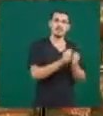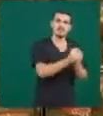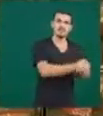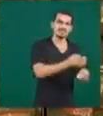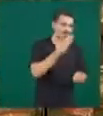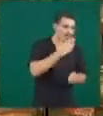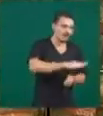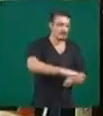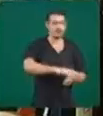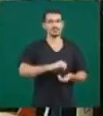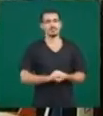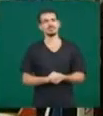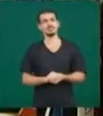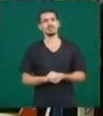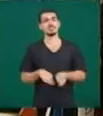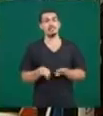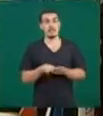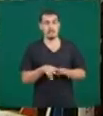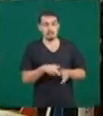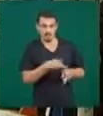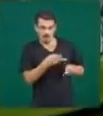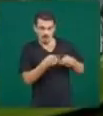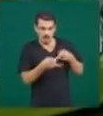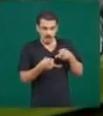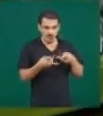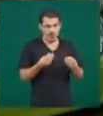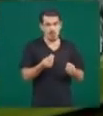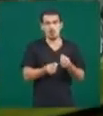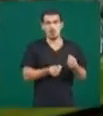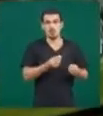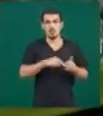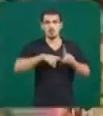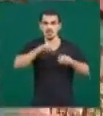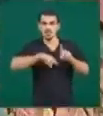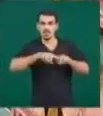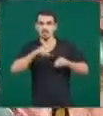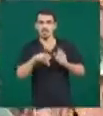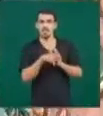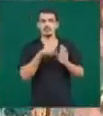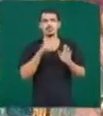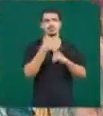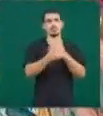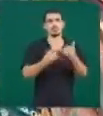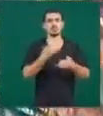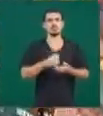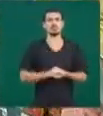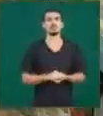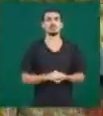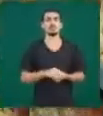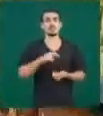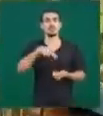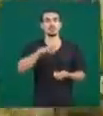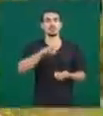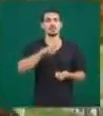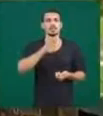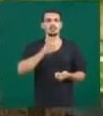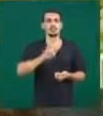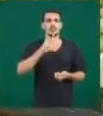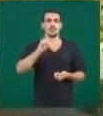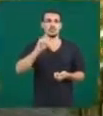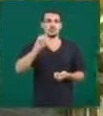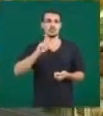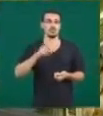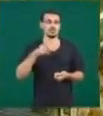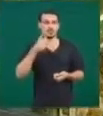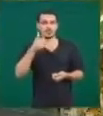as crianças. E sempre verificar as condições e os materiais do brinquedo. A dona Neuza é vó do Daniel. Ela diz que todo cuidado